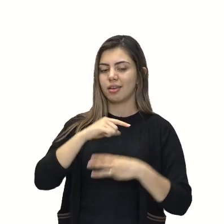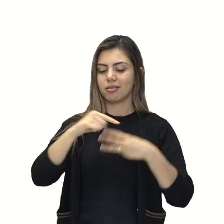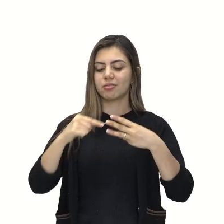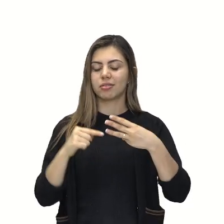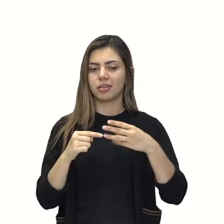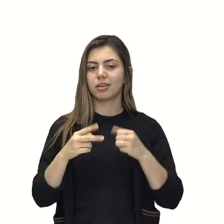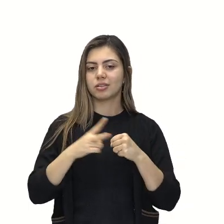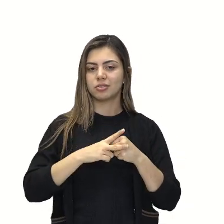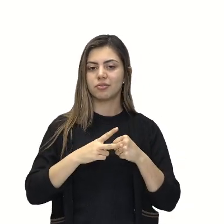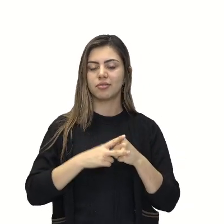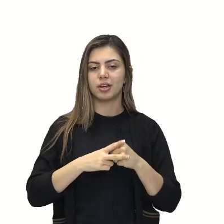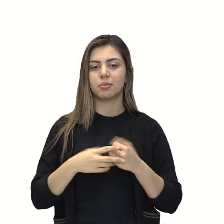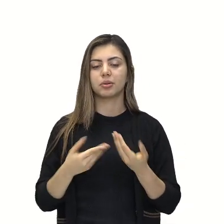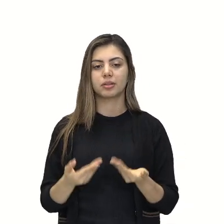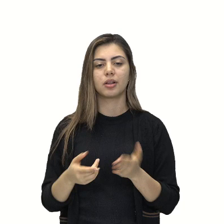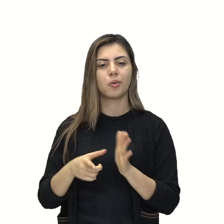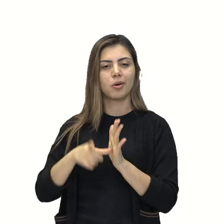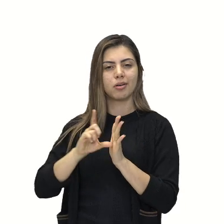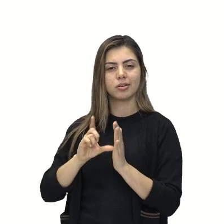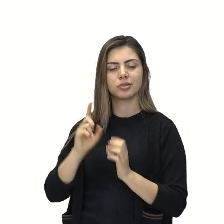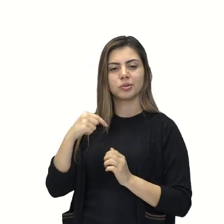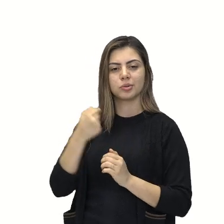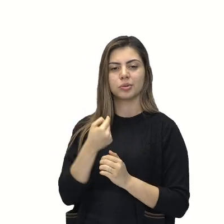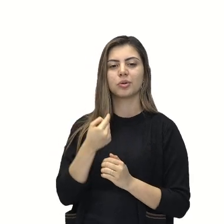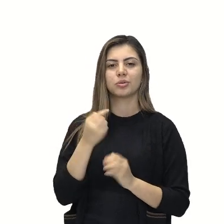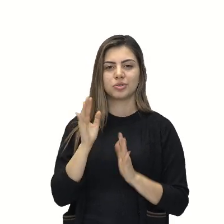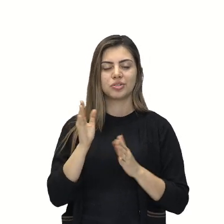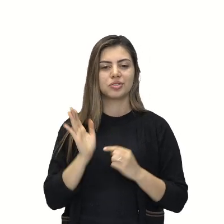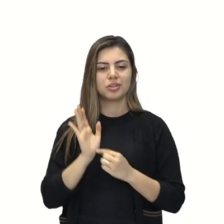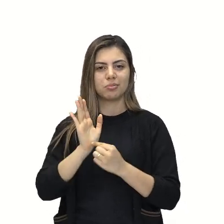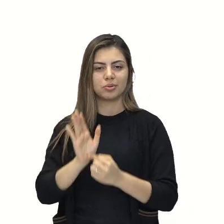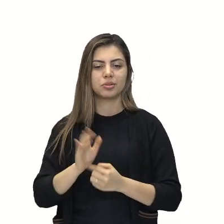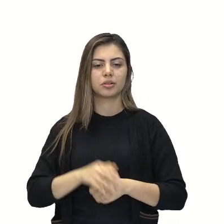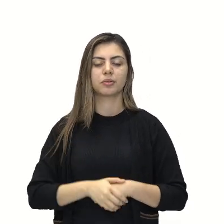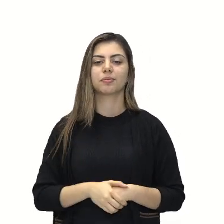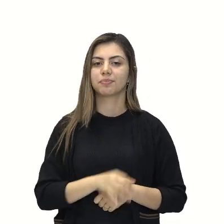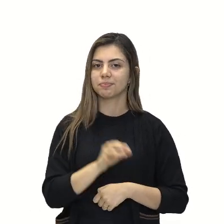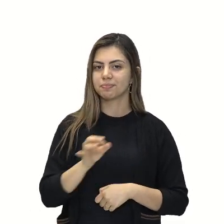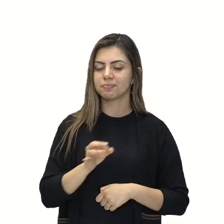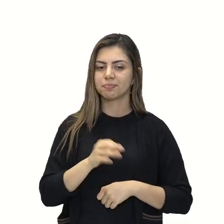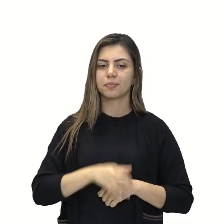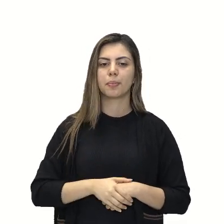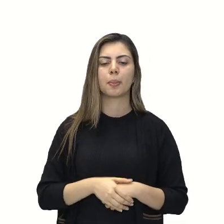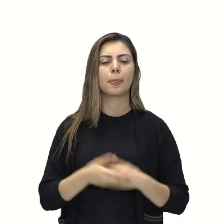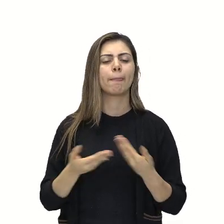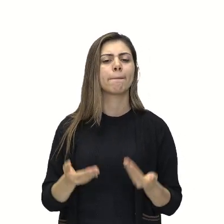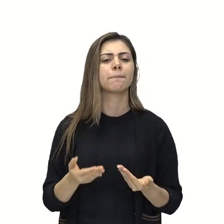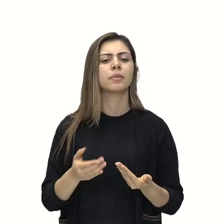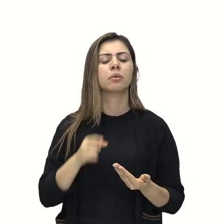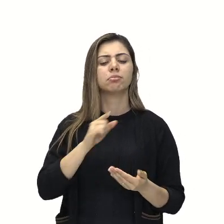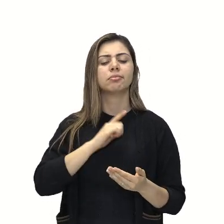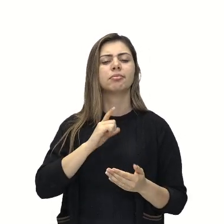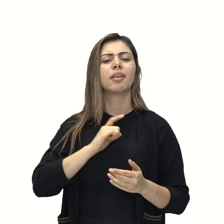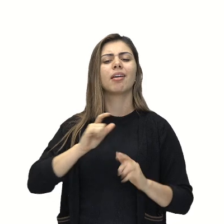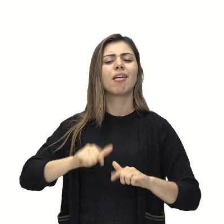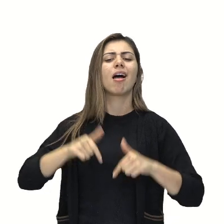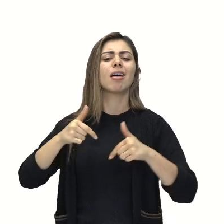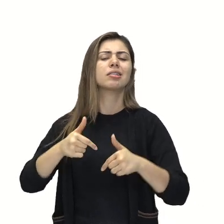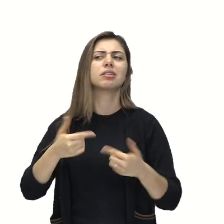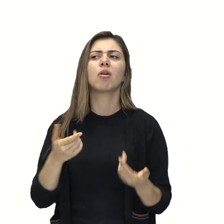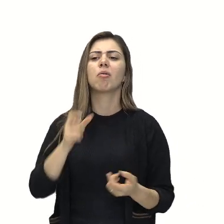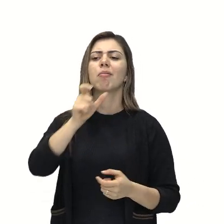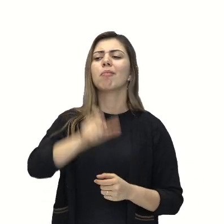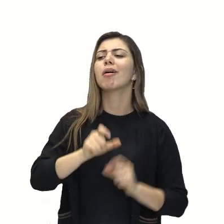verbos anteriormente nós havíamos citado, né? Certinho? E quem pratica essa ação de